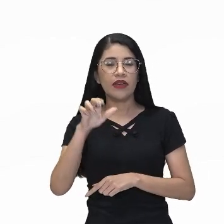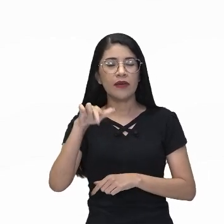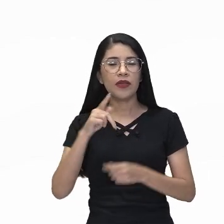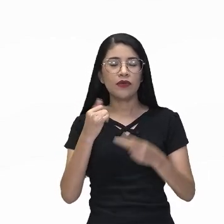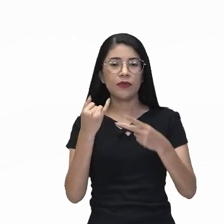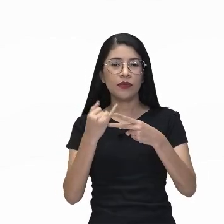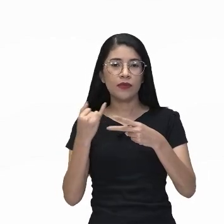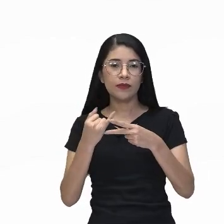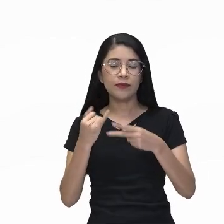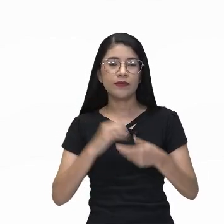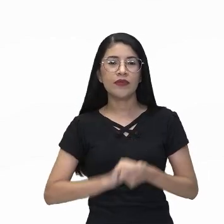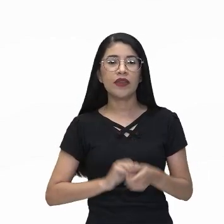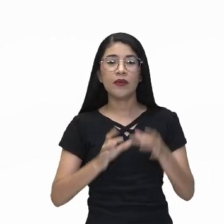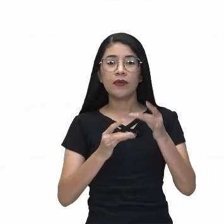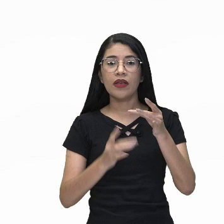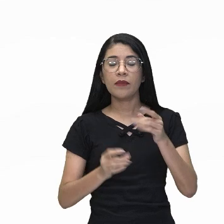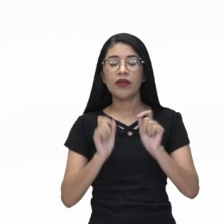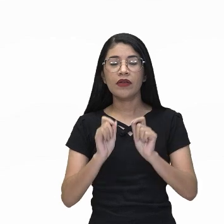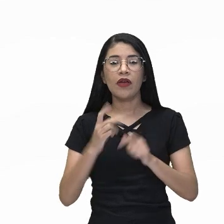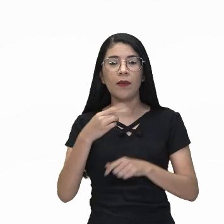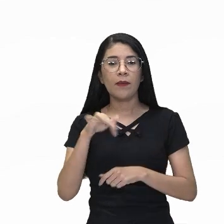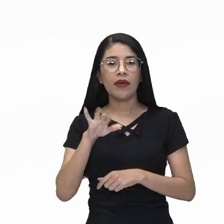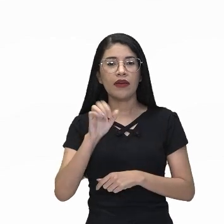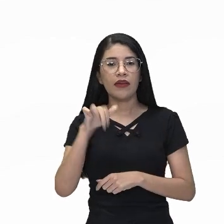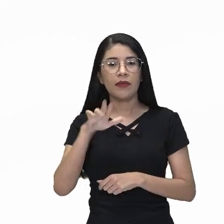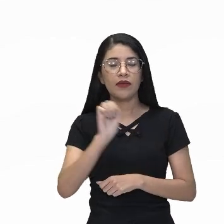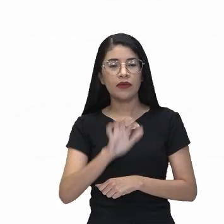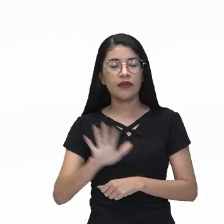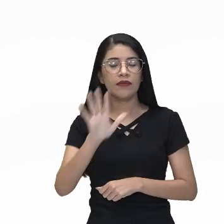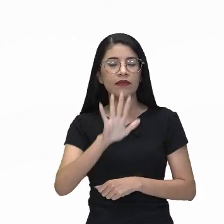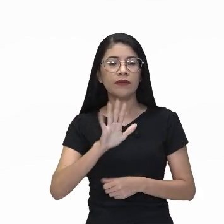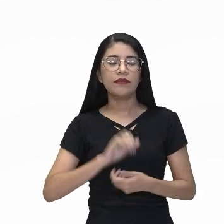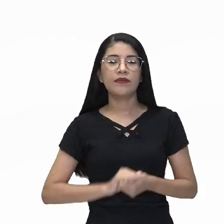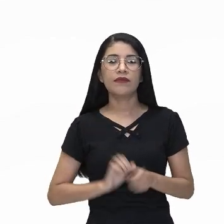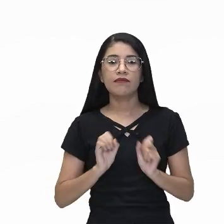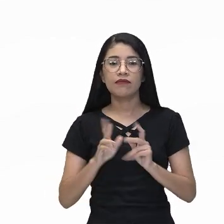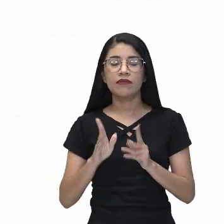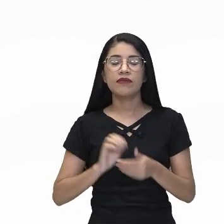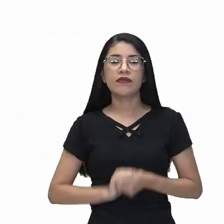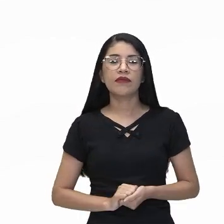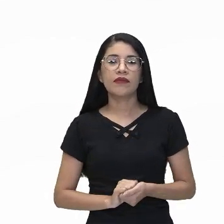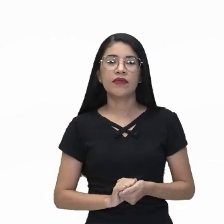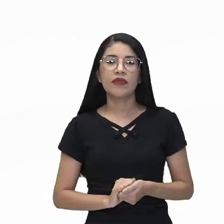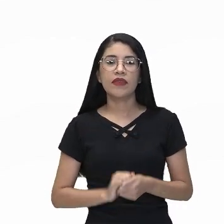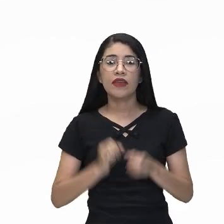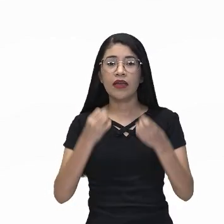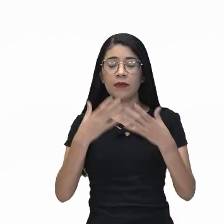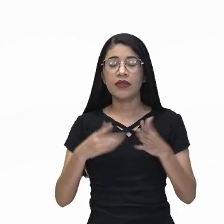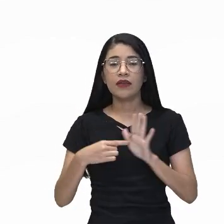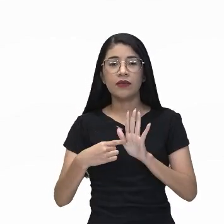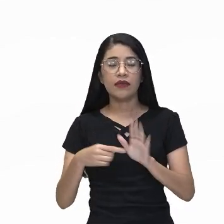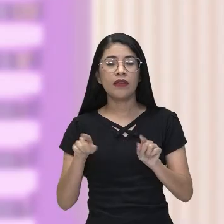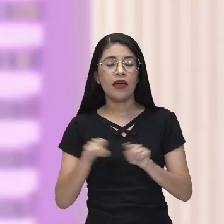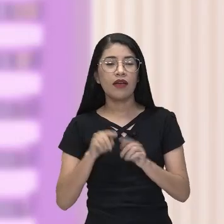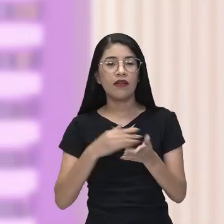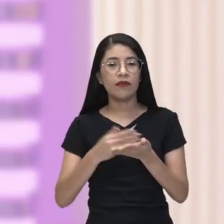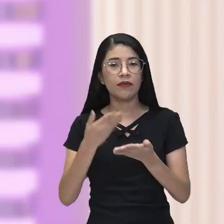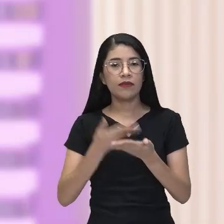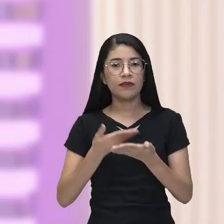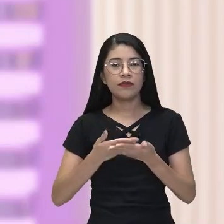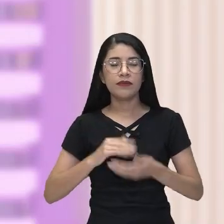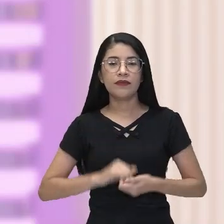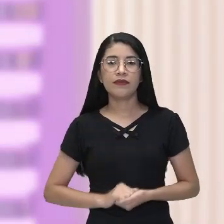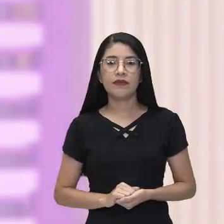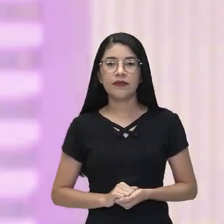polígono regular, detalhamento, perímetro e área, ok? Então, dito isto, vamos dar início à nossa aula.